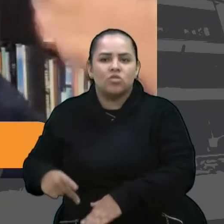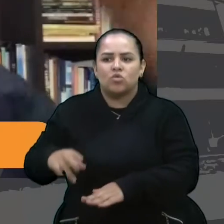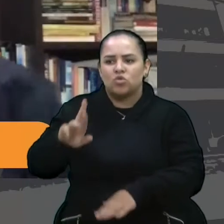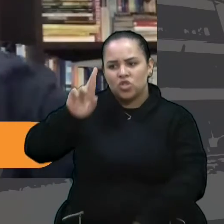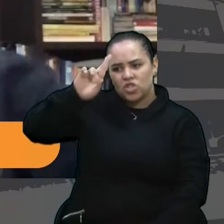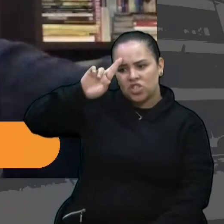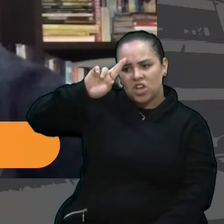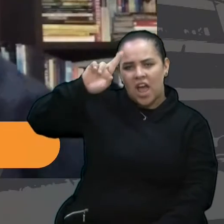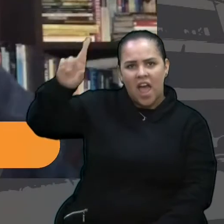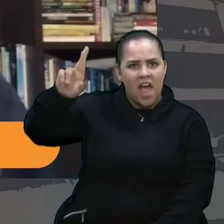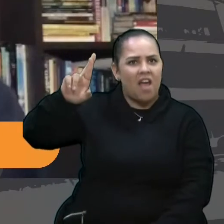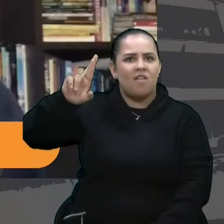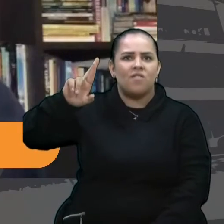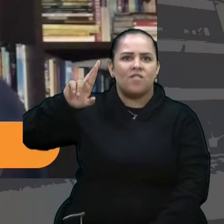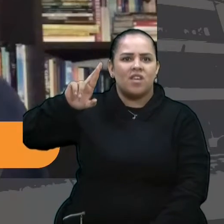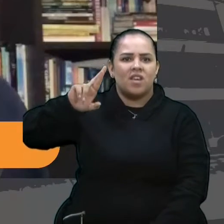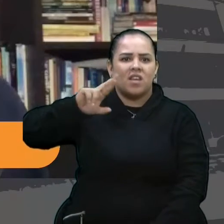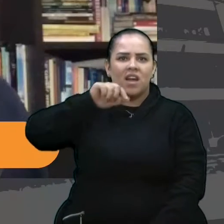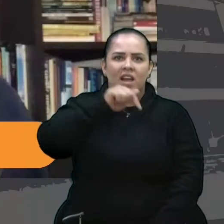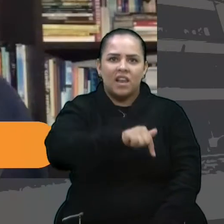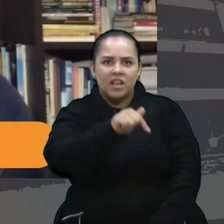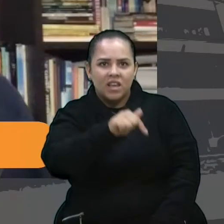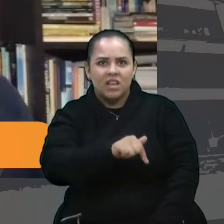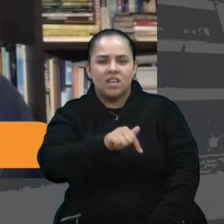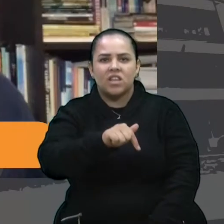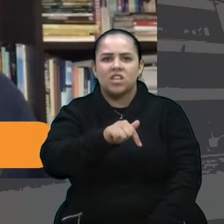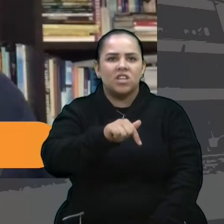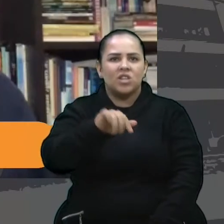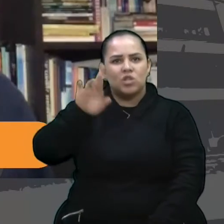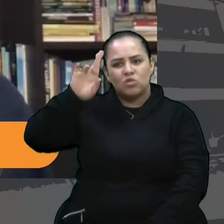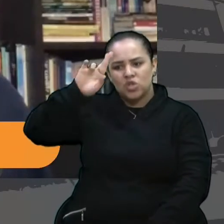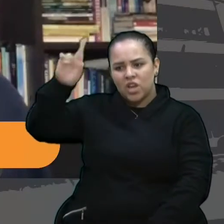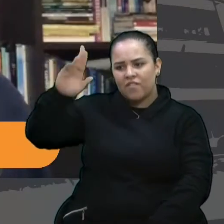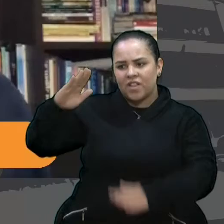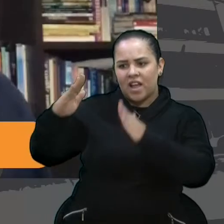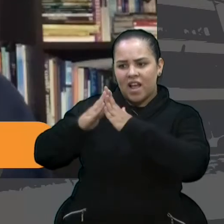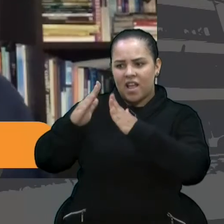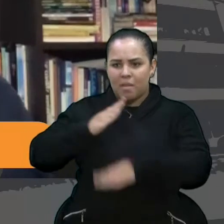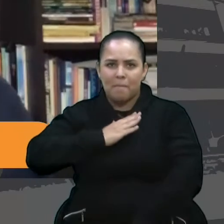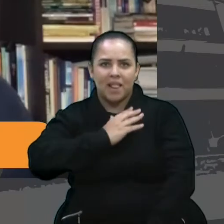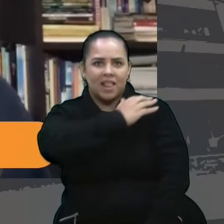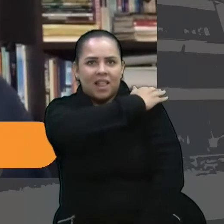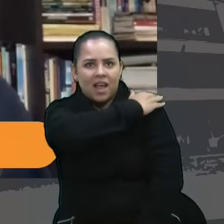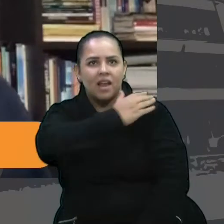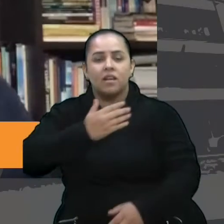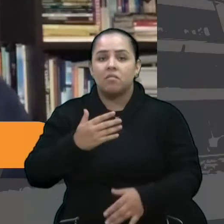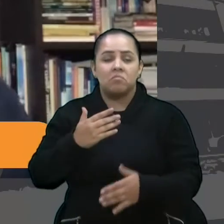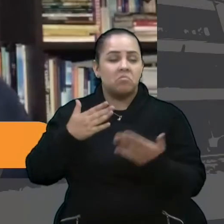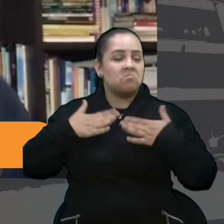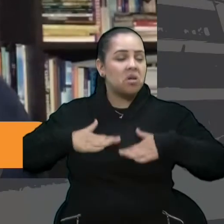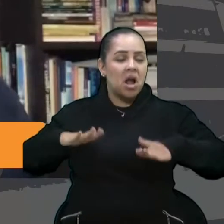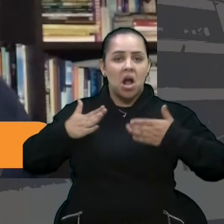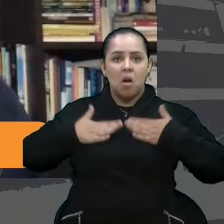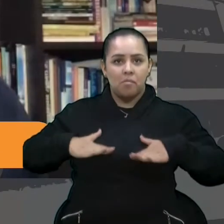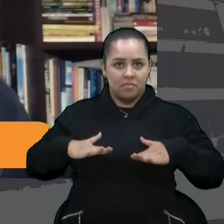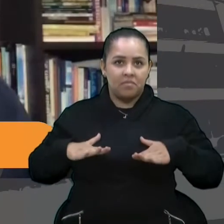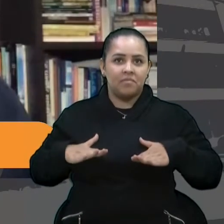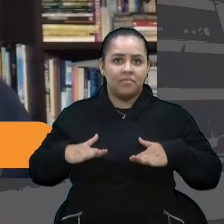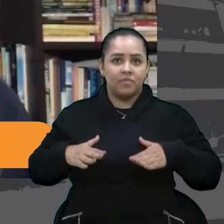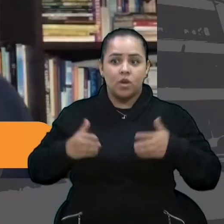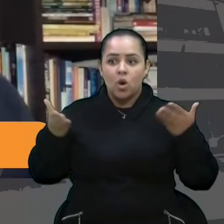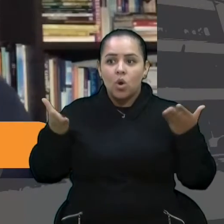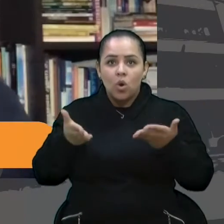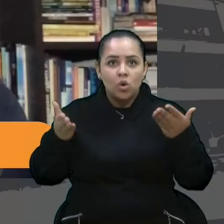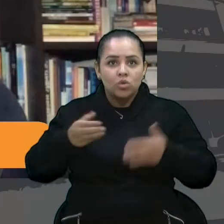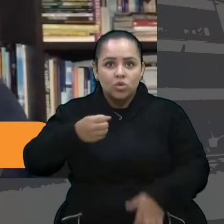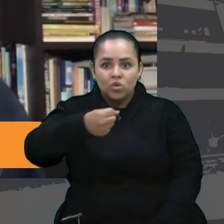no gabinete do chefe da Casa Militar, tranquilamente. Hoje, os jornalistas estão segregados,